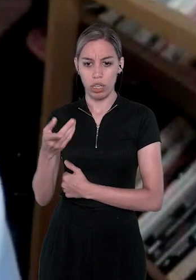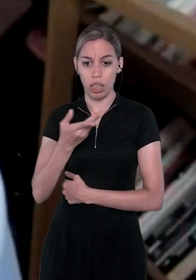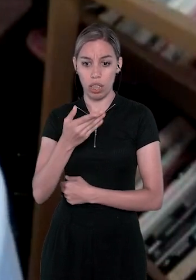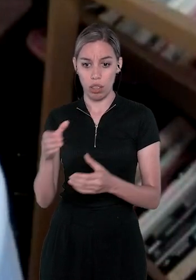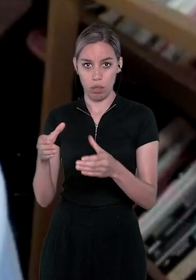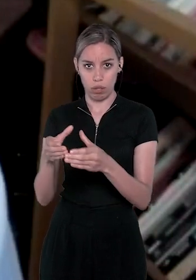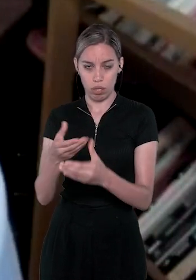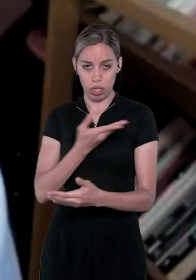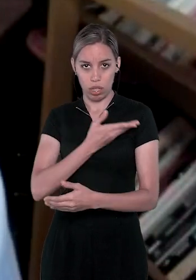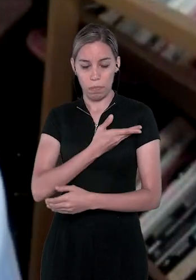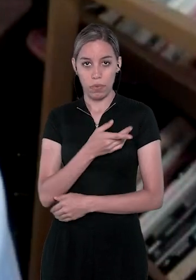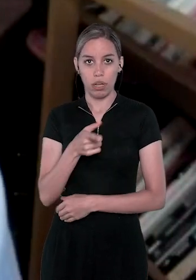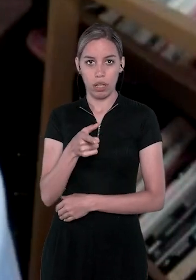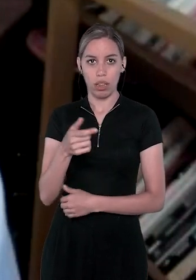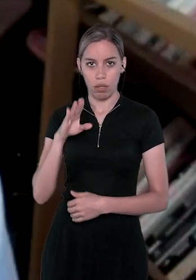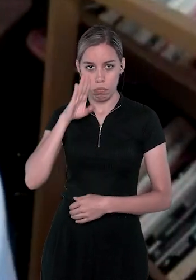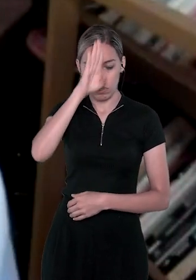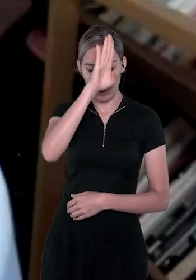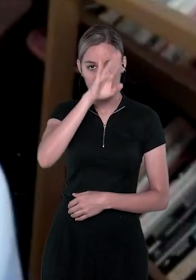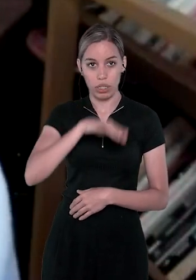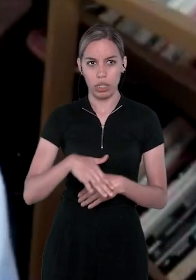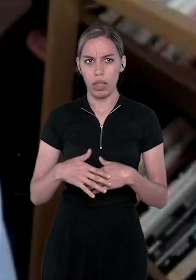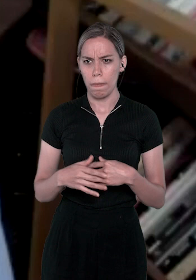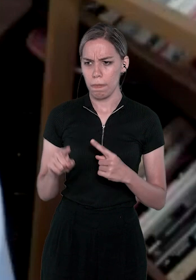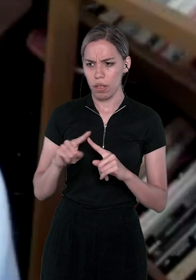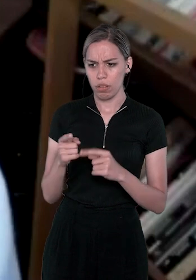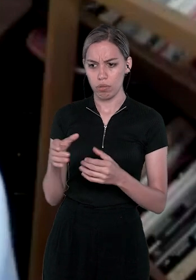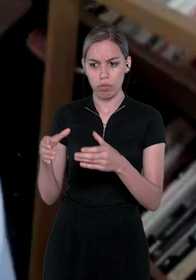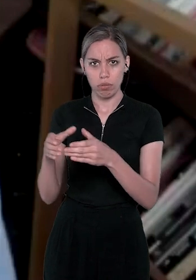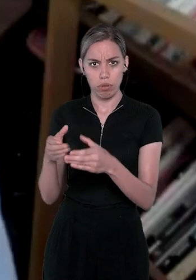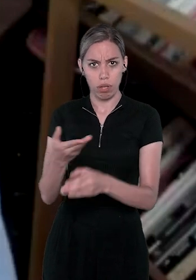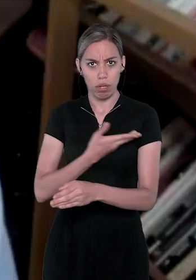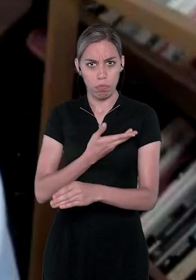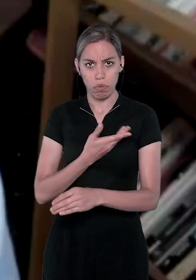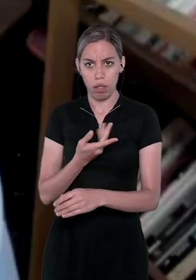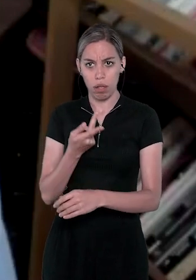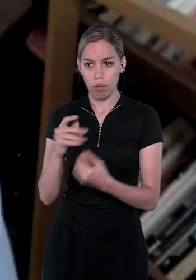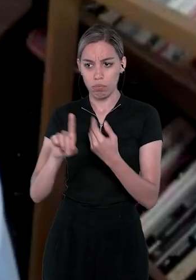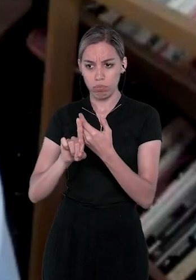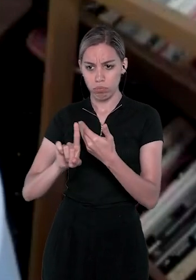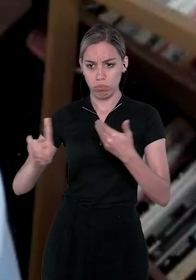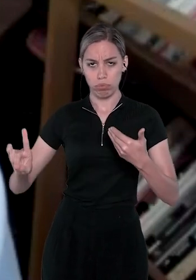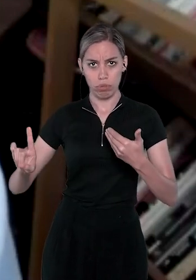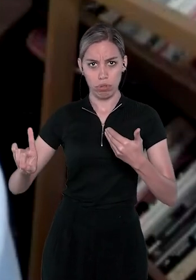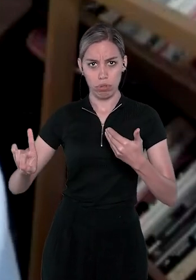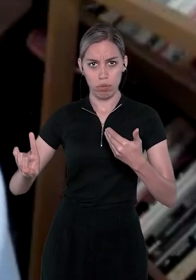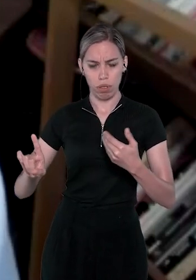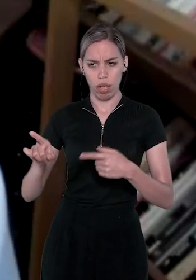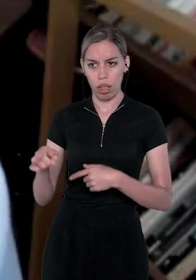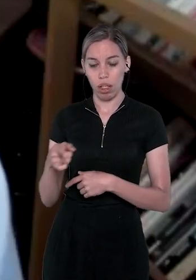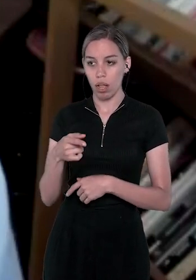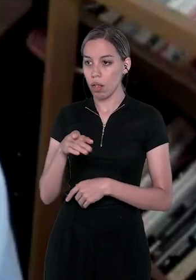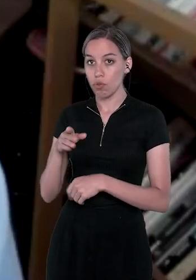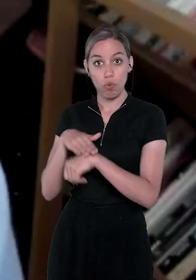eram bolsonaristas. E aí já não falavam mais com ela, hostilizavam, e ela ficou muito deprimida. E aí